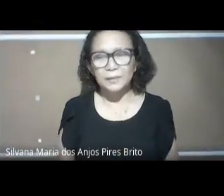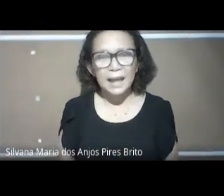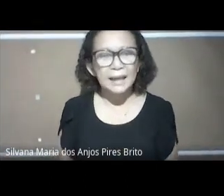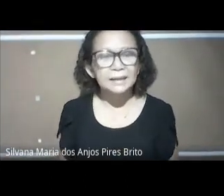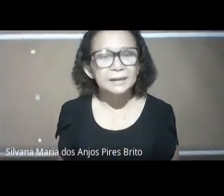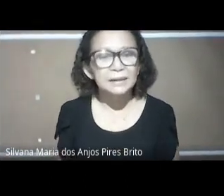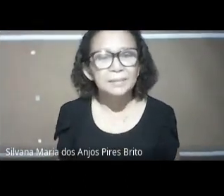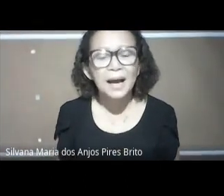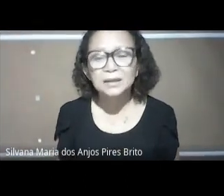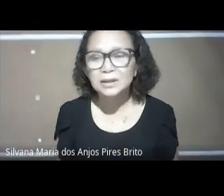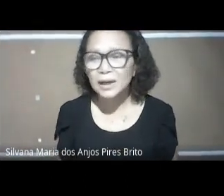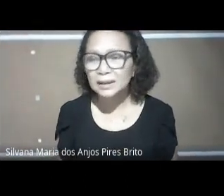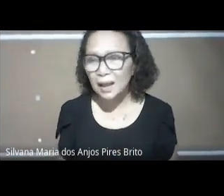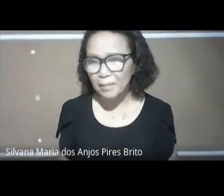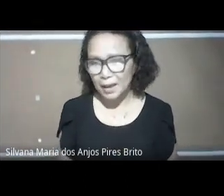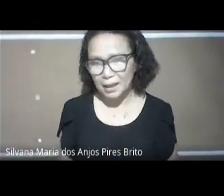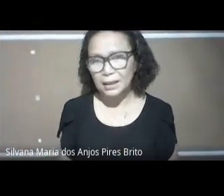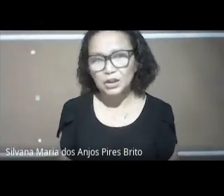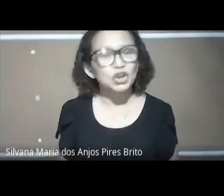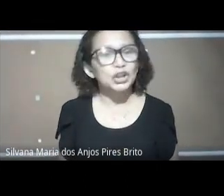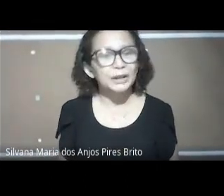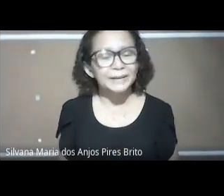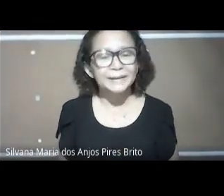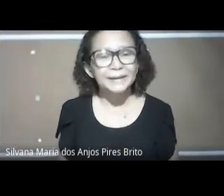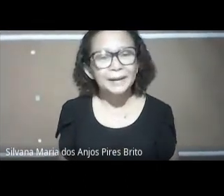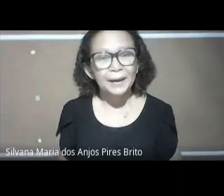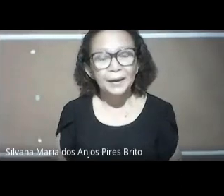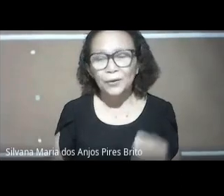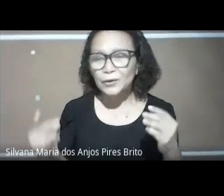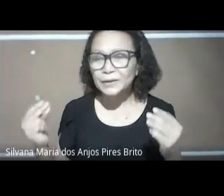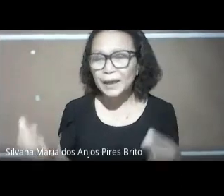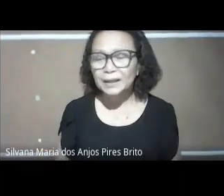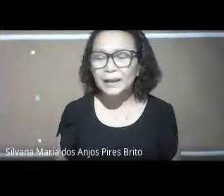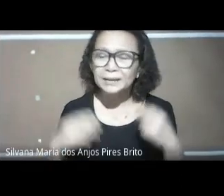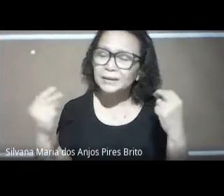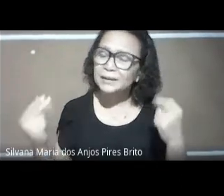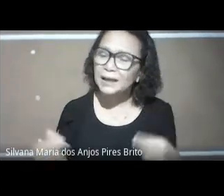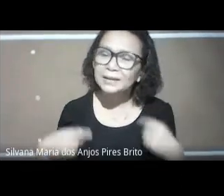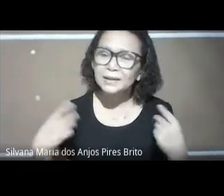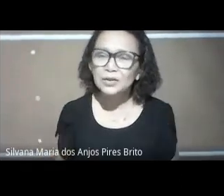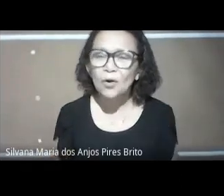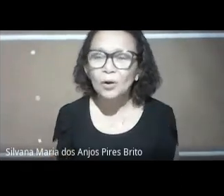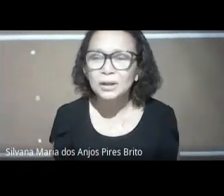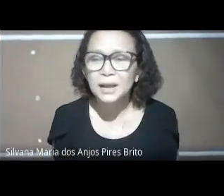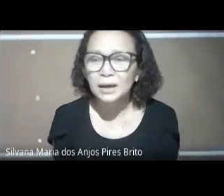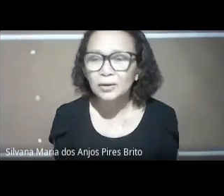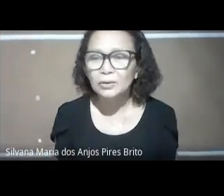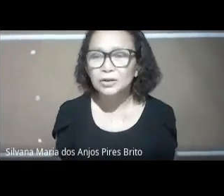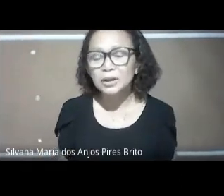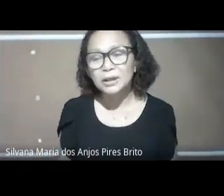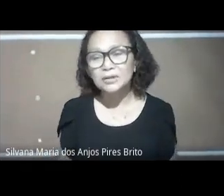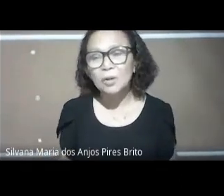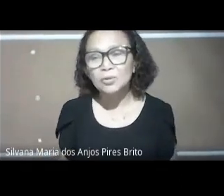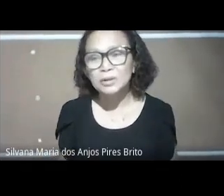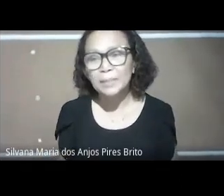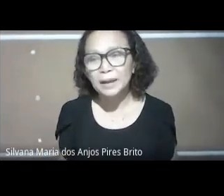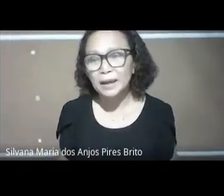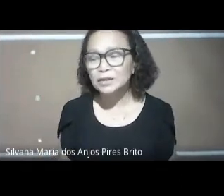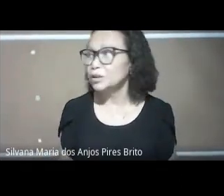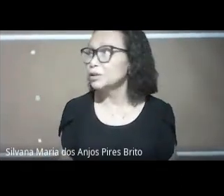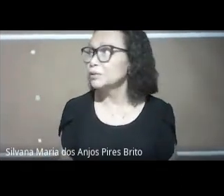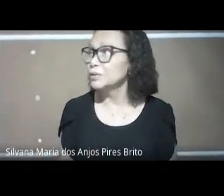tecnologia. Essas imagens são até bem antigas. Com certeza, já existem outras tecnologias, como